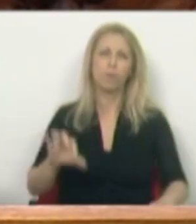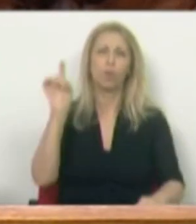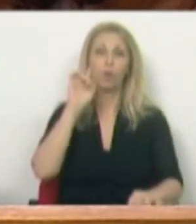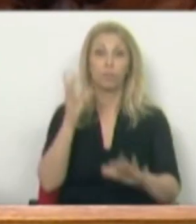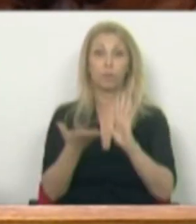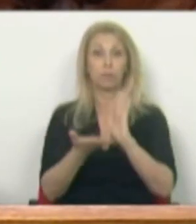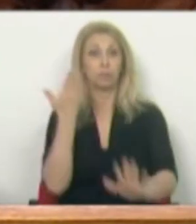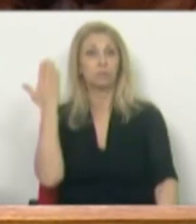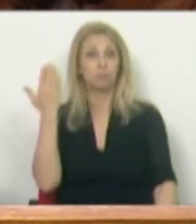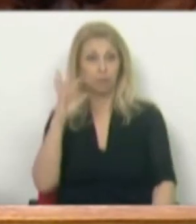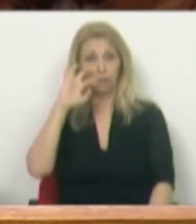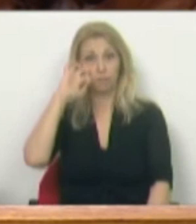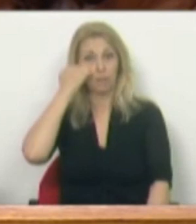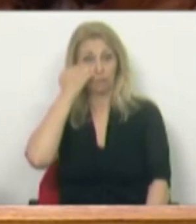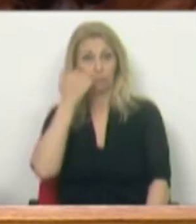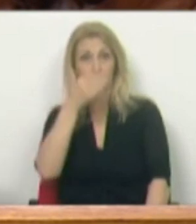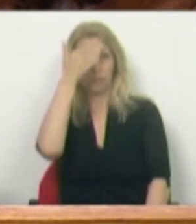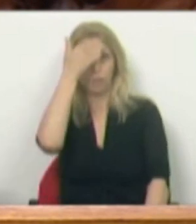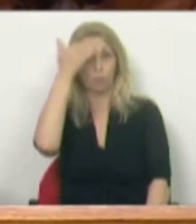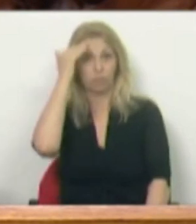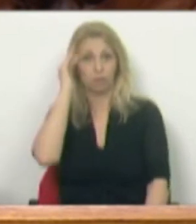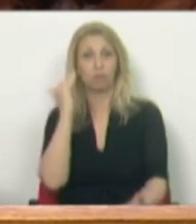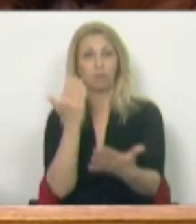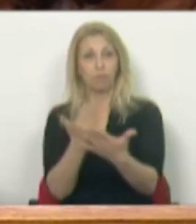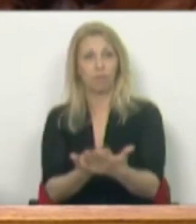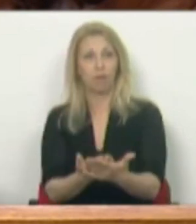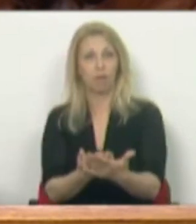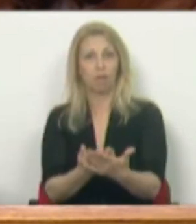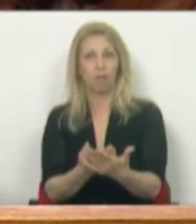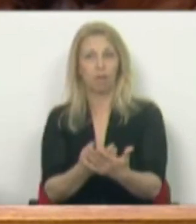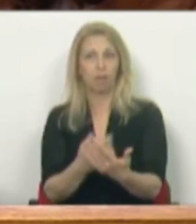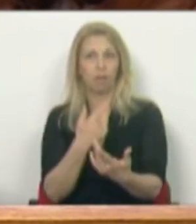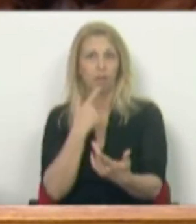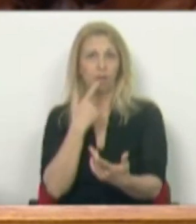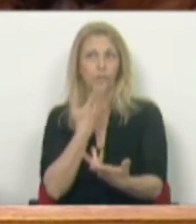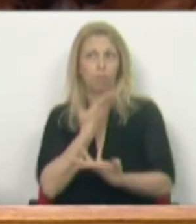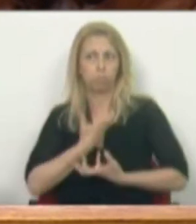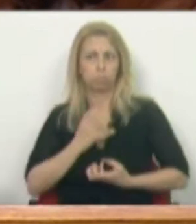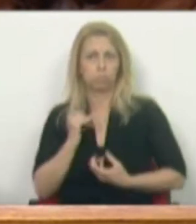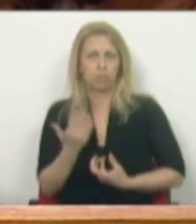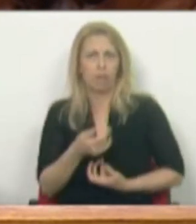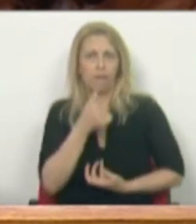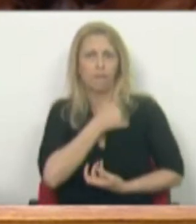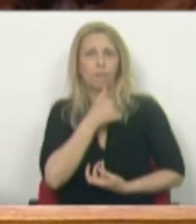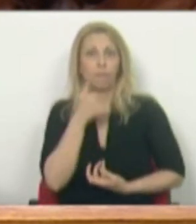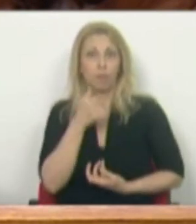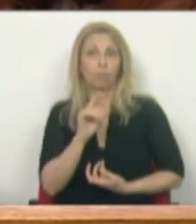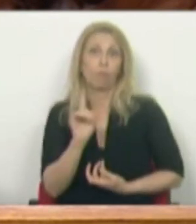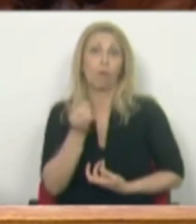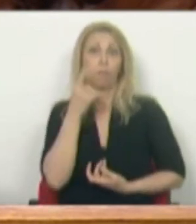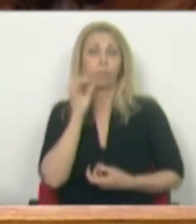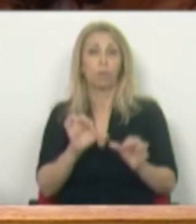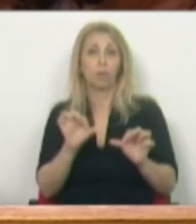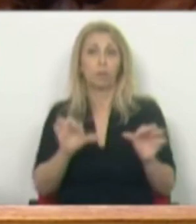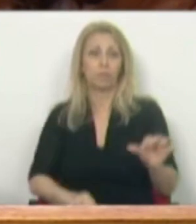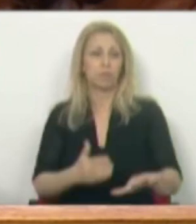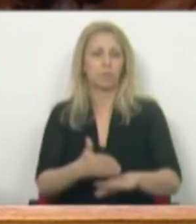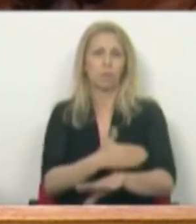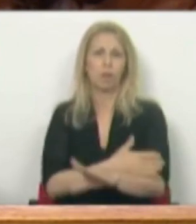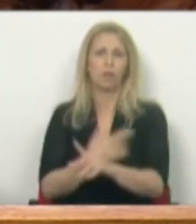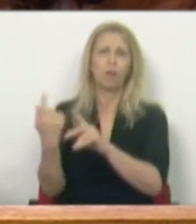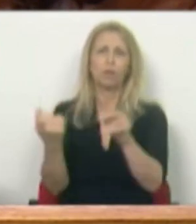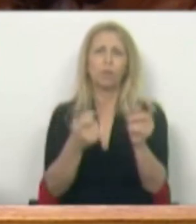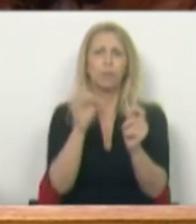os impactos da saúde mental e de insultar as suas vítimas do que, por exemplo, a intervenção anterior para um debate tão